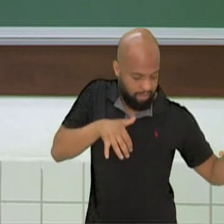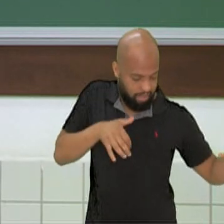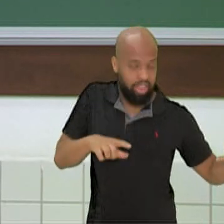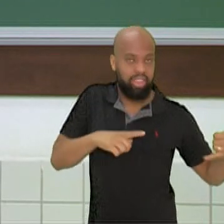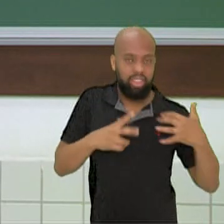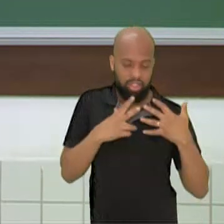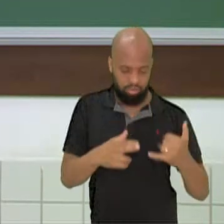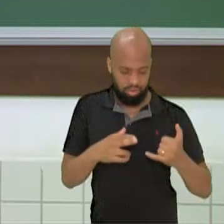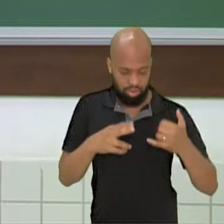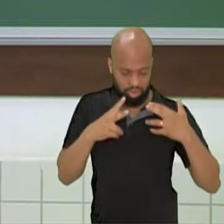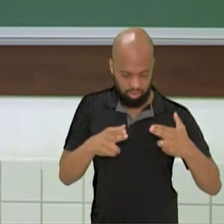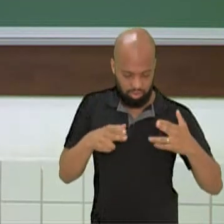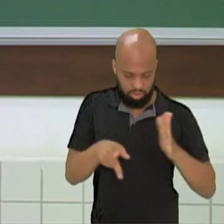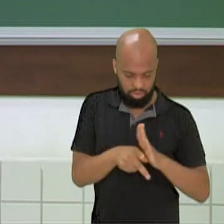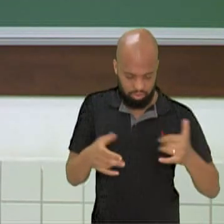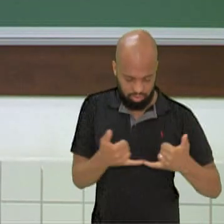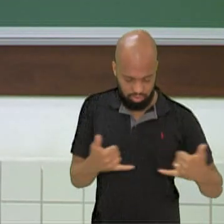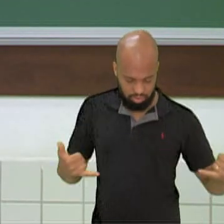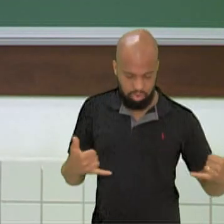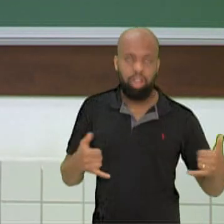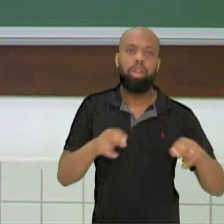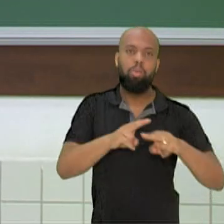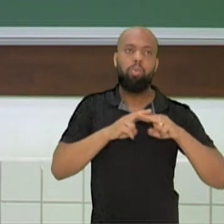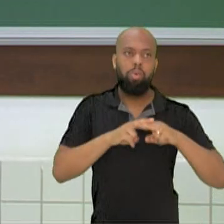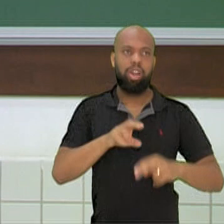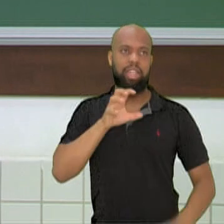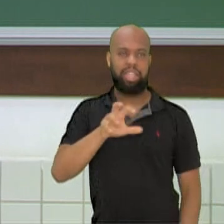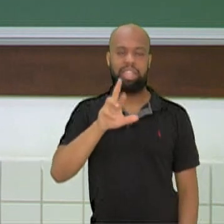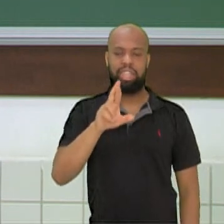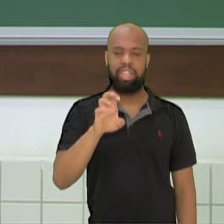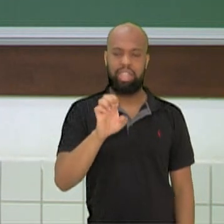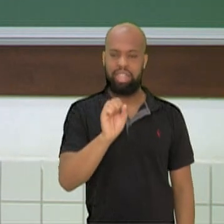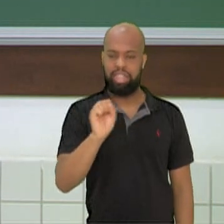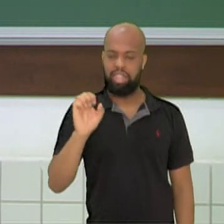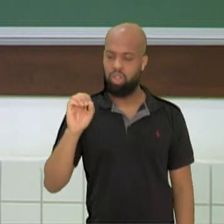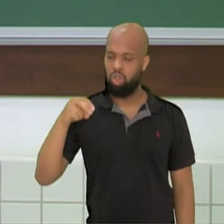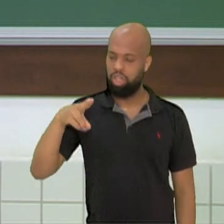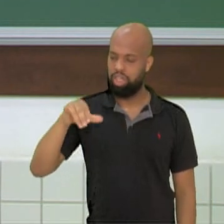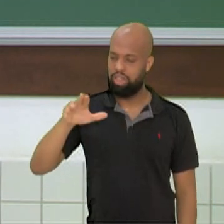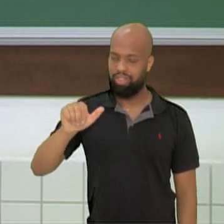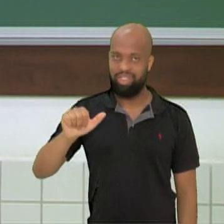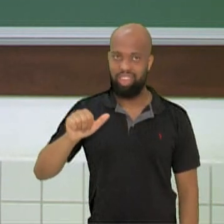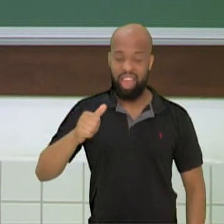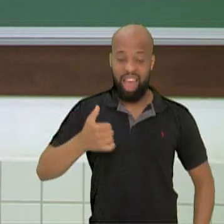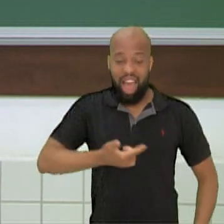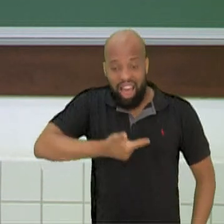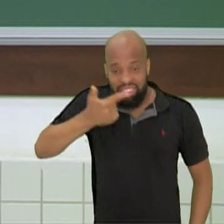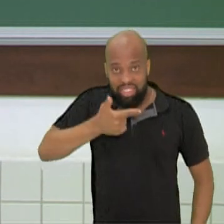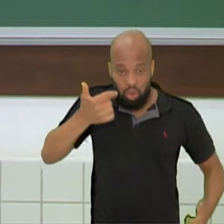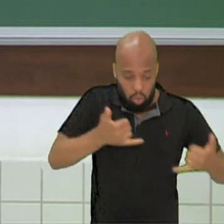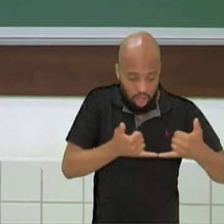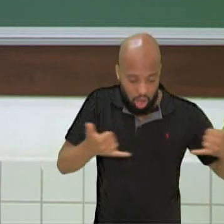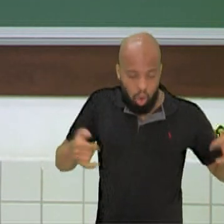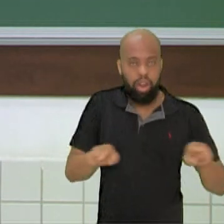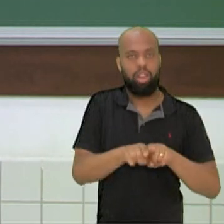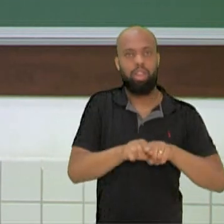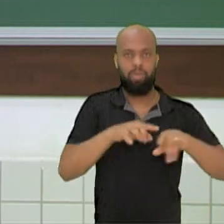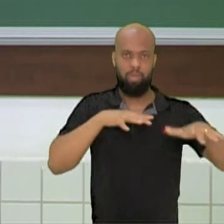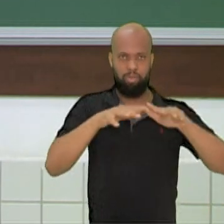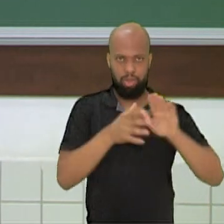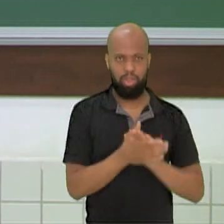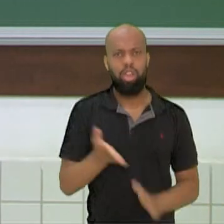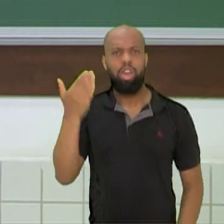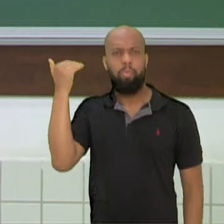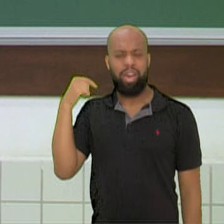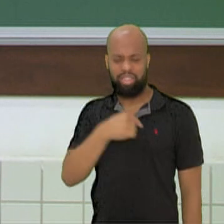outra e por causa de ressonância ela acaba se movimentando. Então isso é a configuração que você vai ter desse tipo de movimento. Na China antiga eles